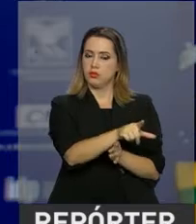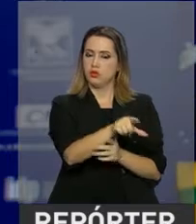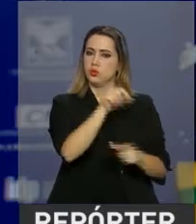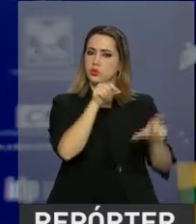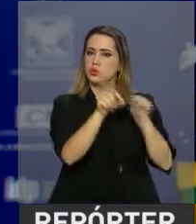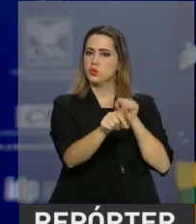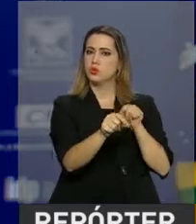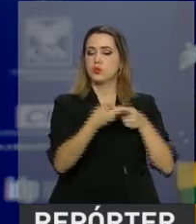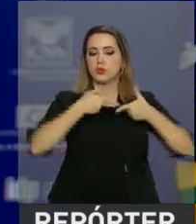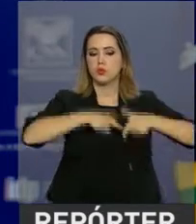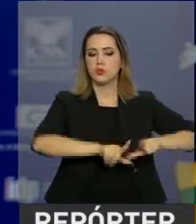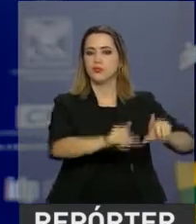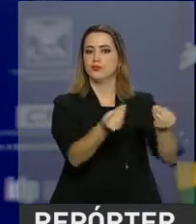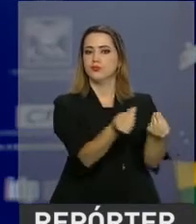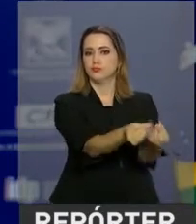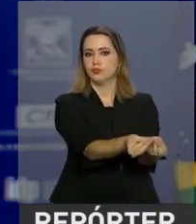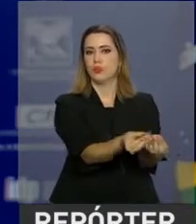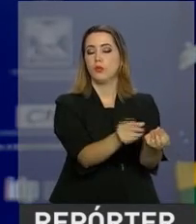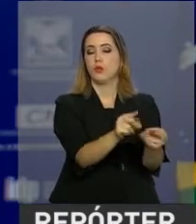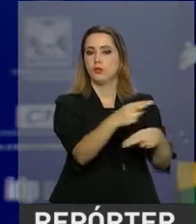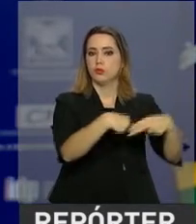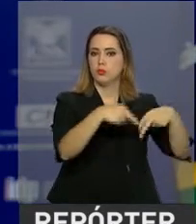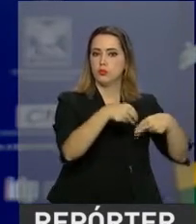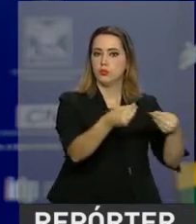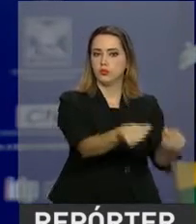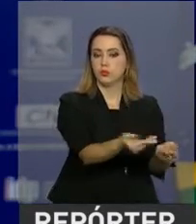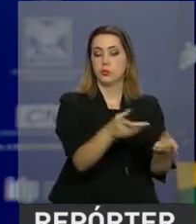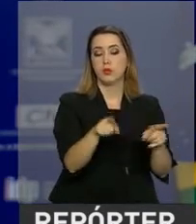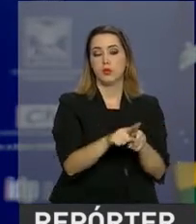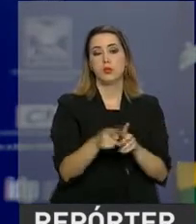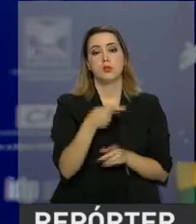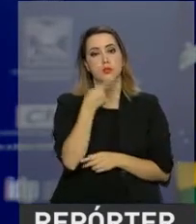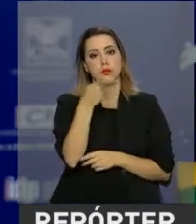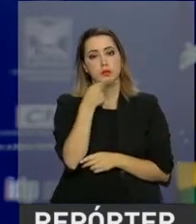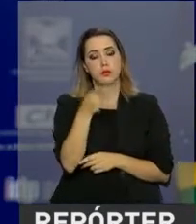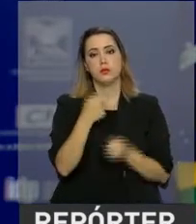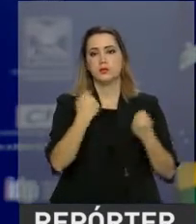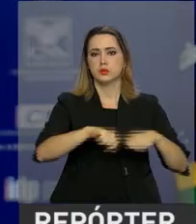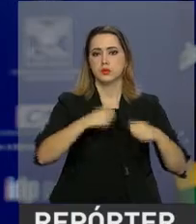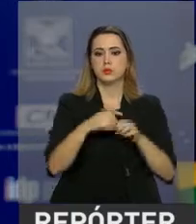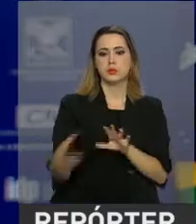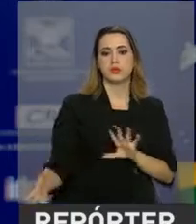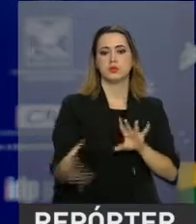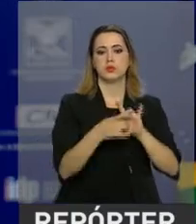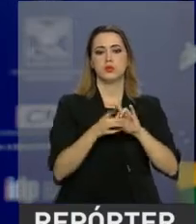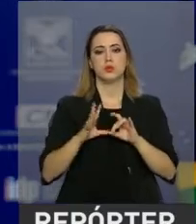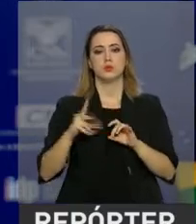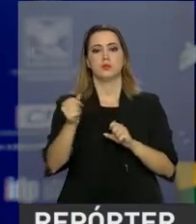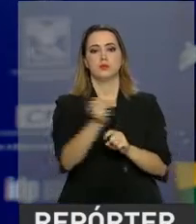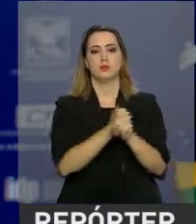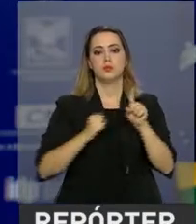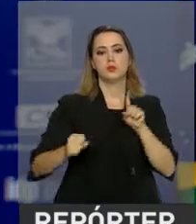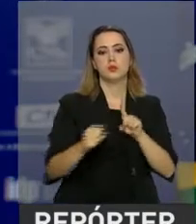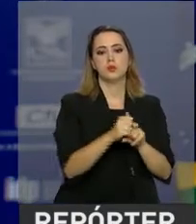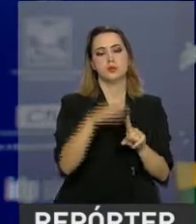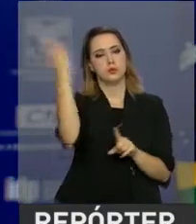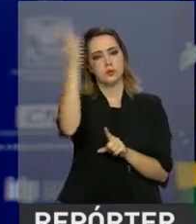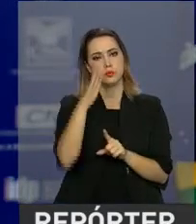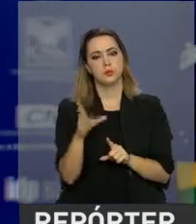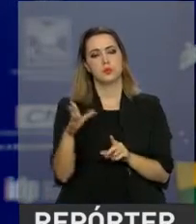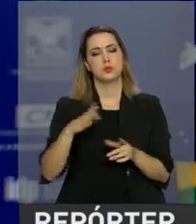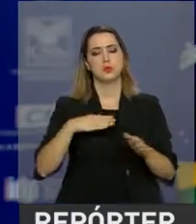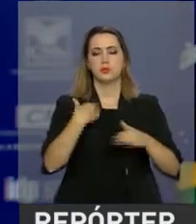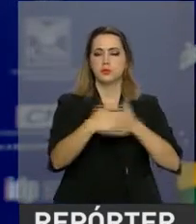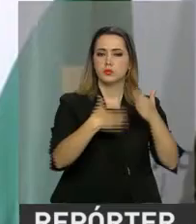da competência e da qualidade temer falou ainda da necessidade de união de toda a sociedade brasileira para fazer o